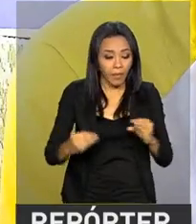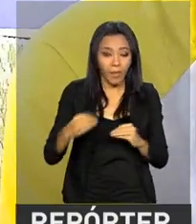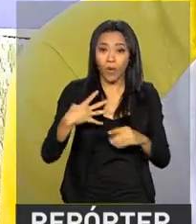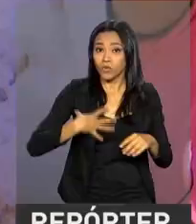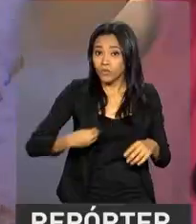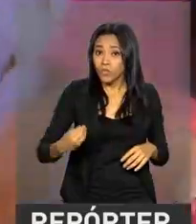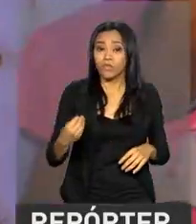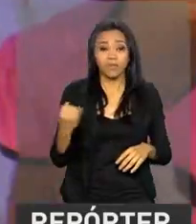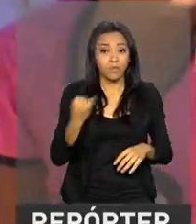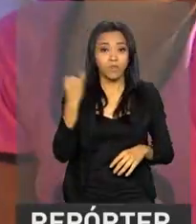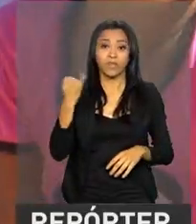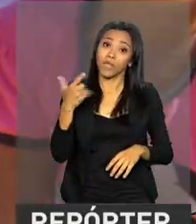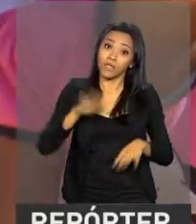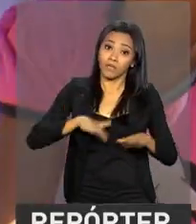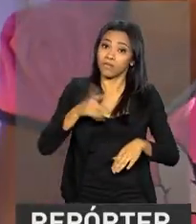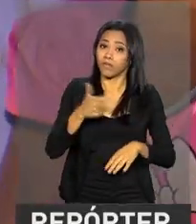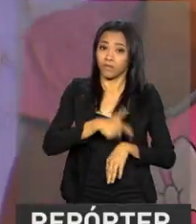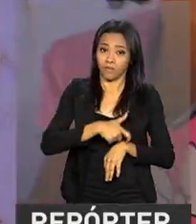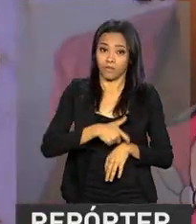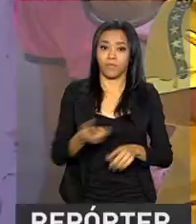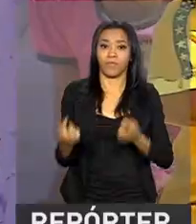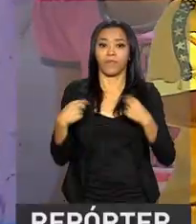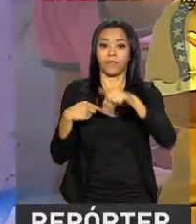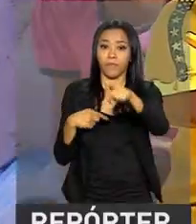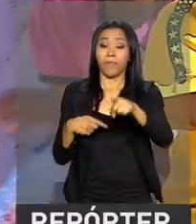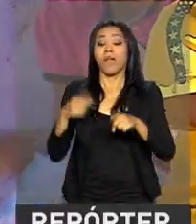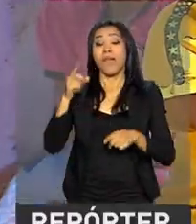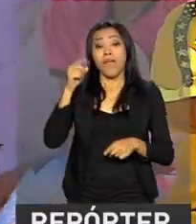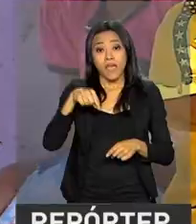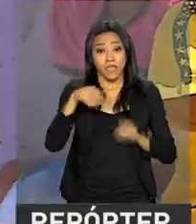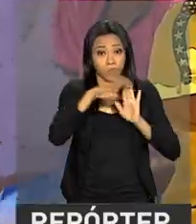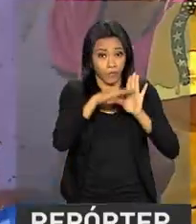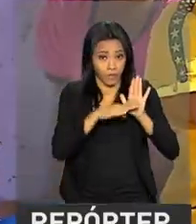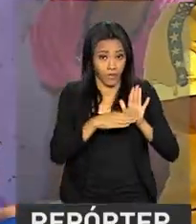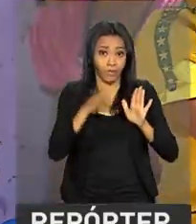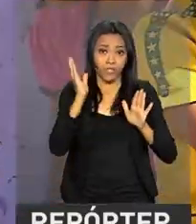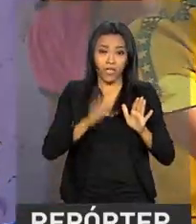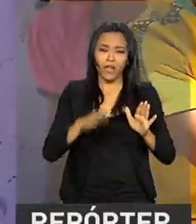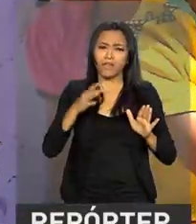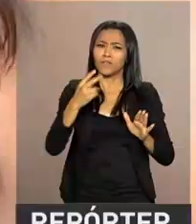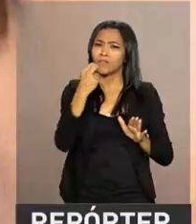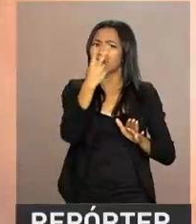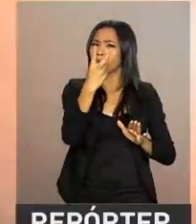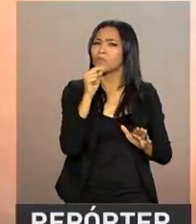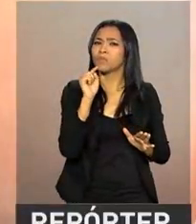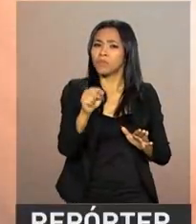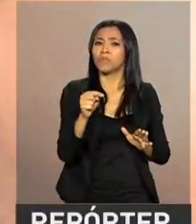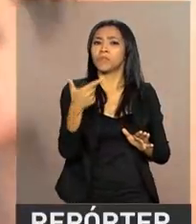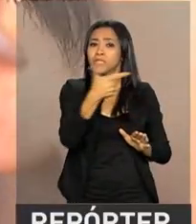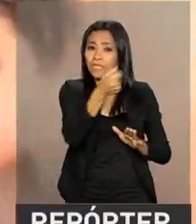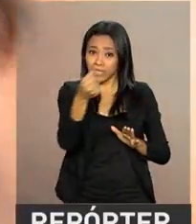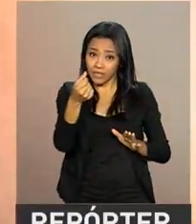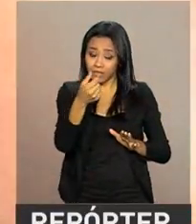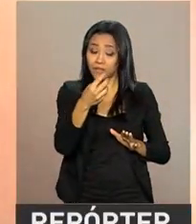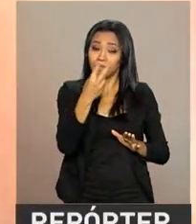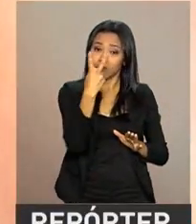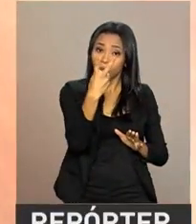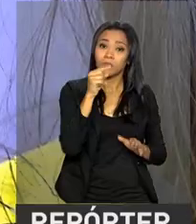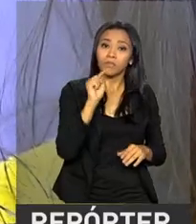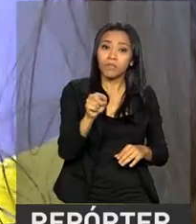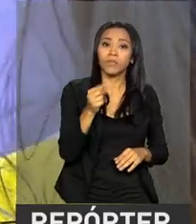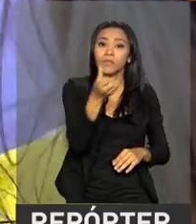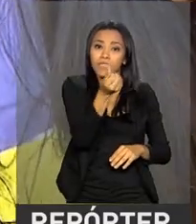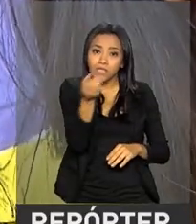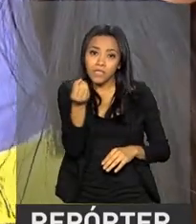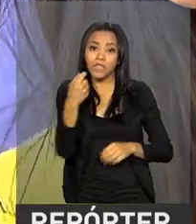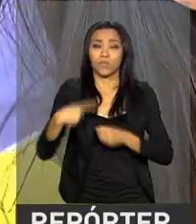tem tempo. O Criança Feliz já tem a adesão de 2.615 municípios em todos os